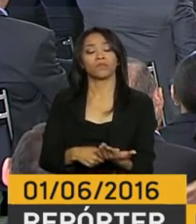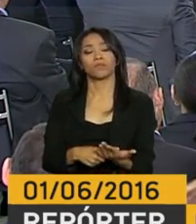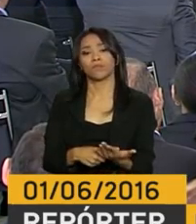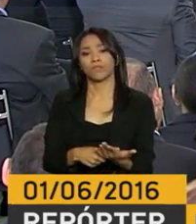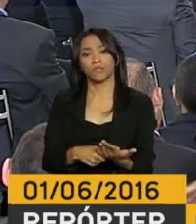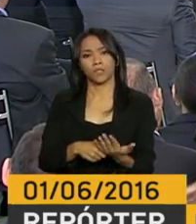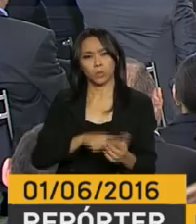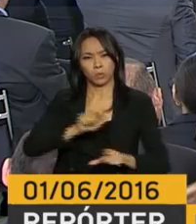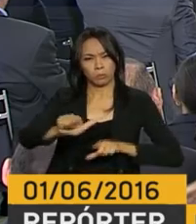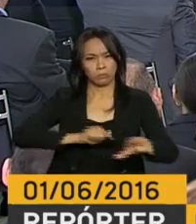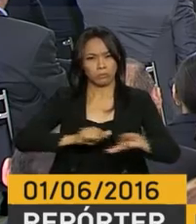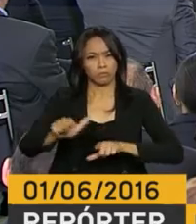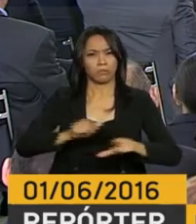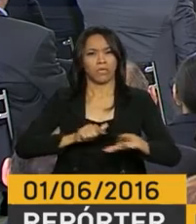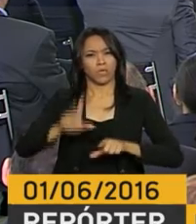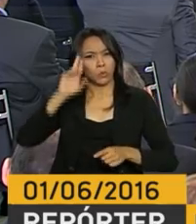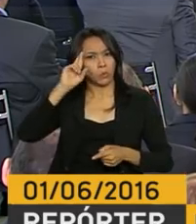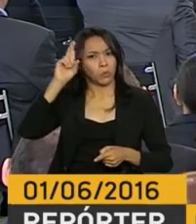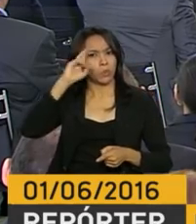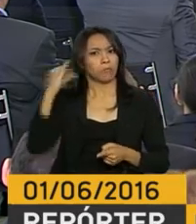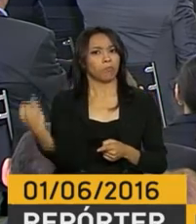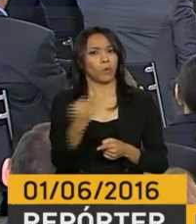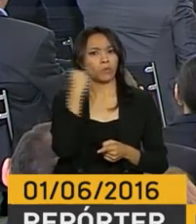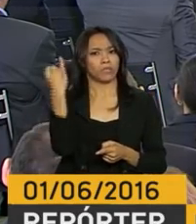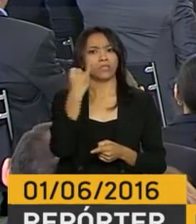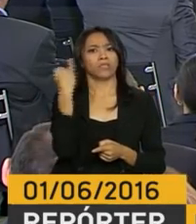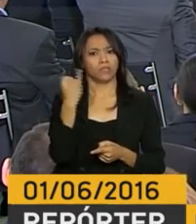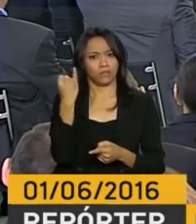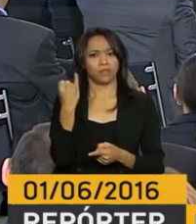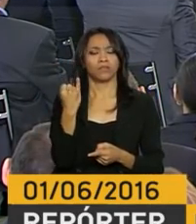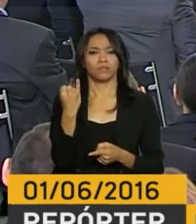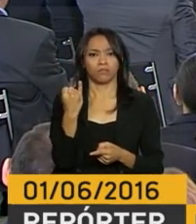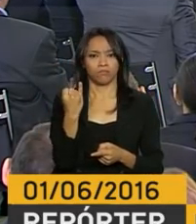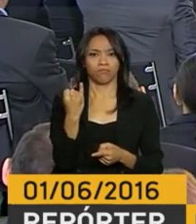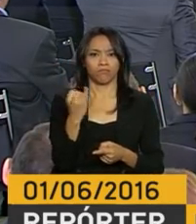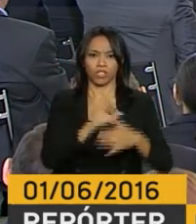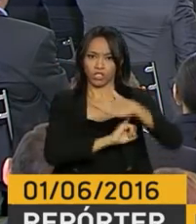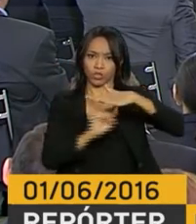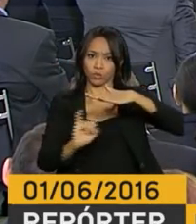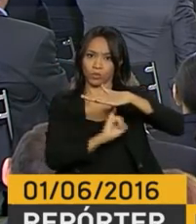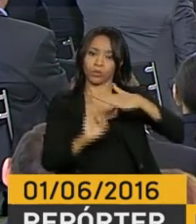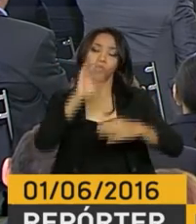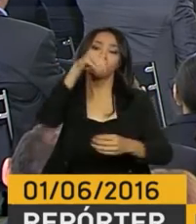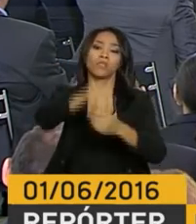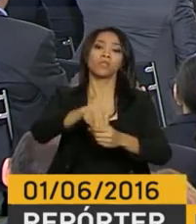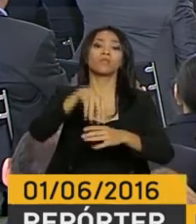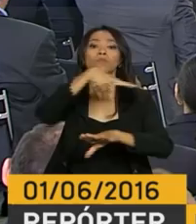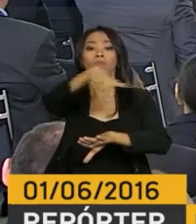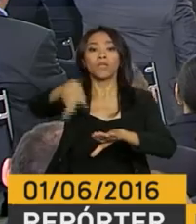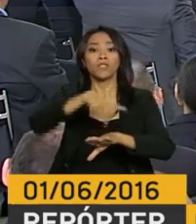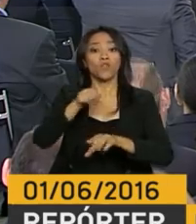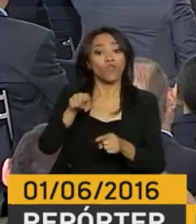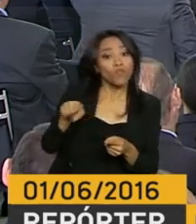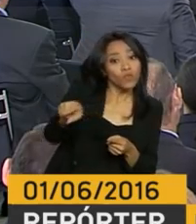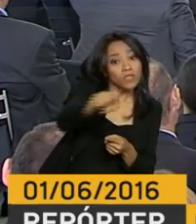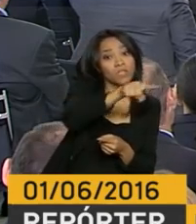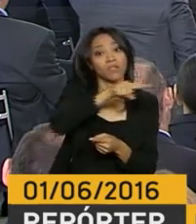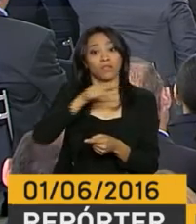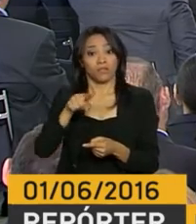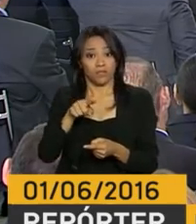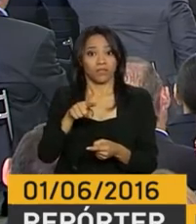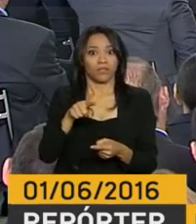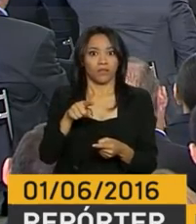direção de importantes instituições do estado brasileiro terão portanto papel fundamental no no